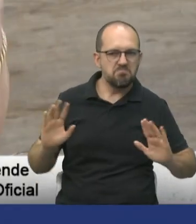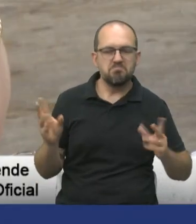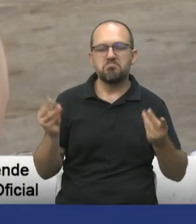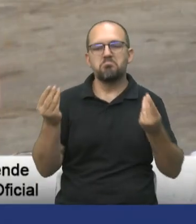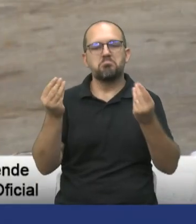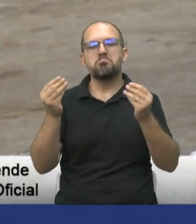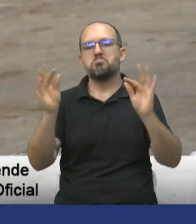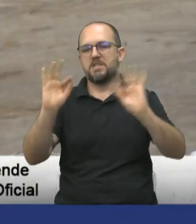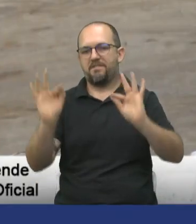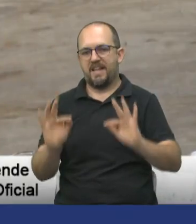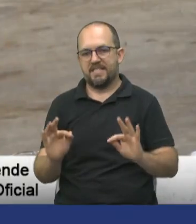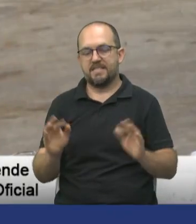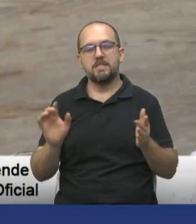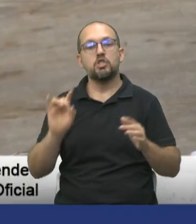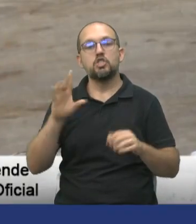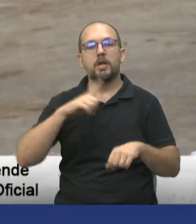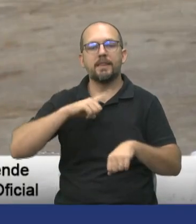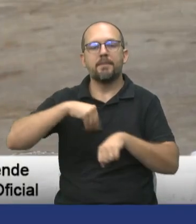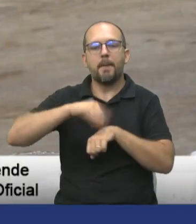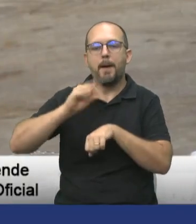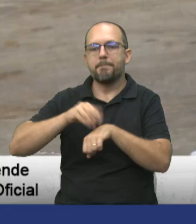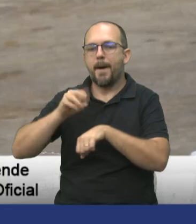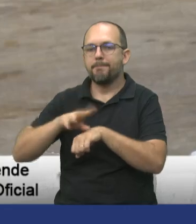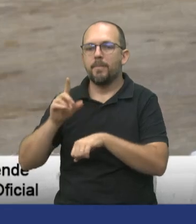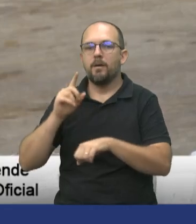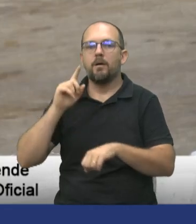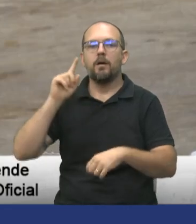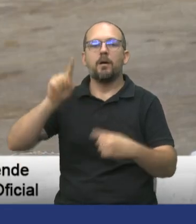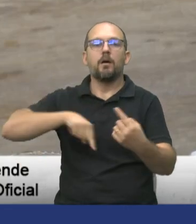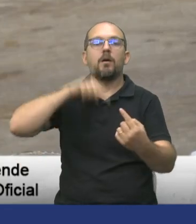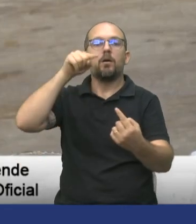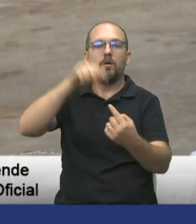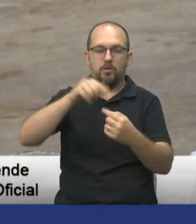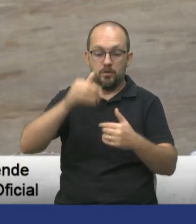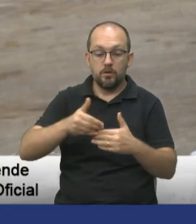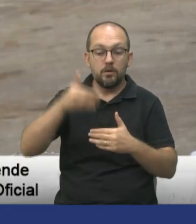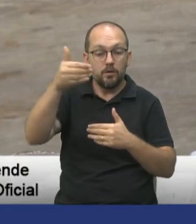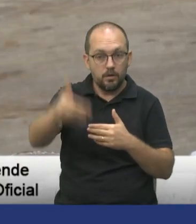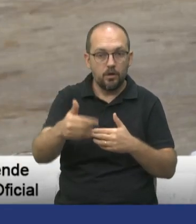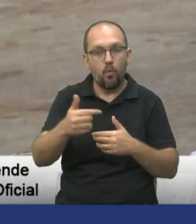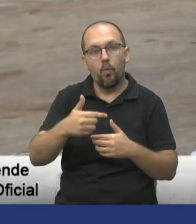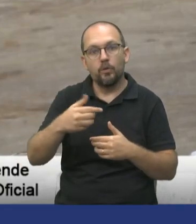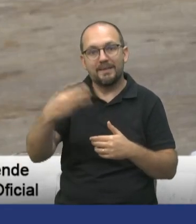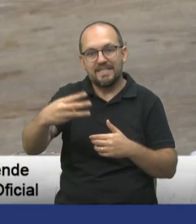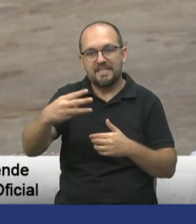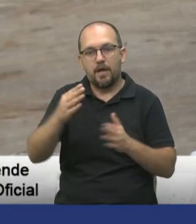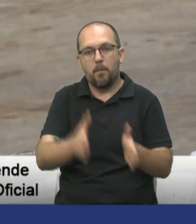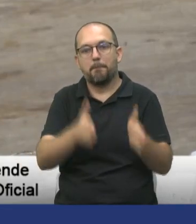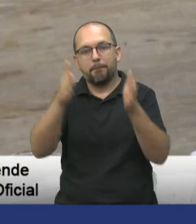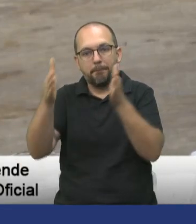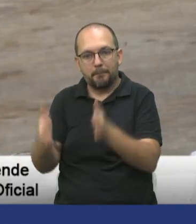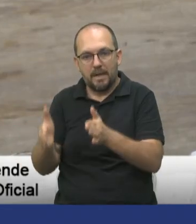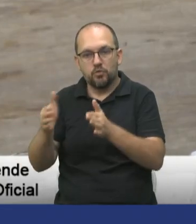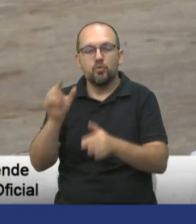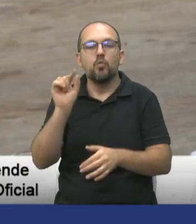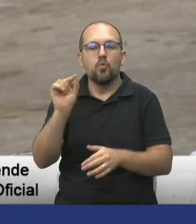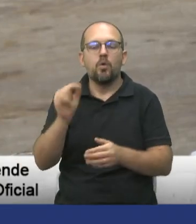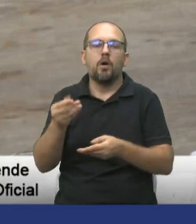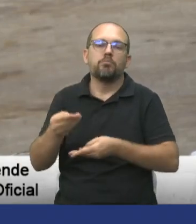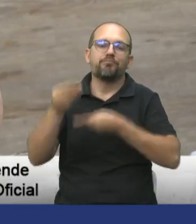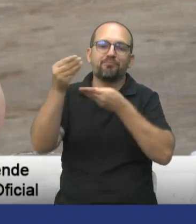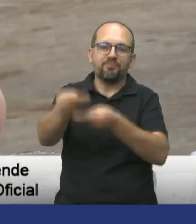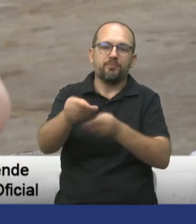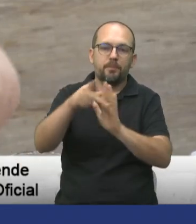trouxemos contribuições para ir ao último passo, que agora nós apresentamos o projeto,